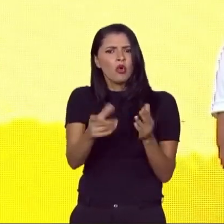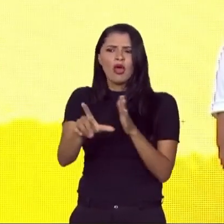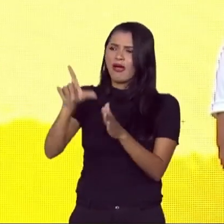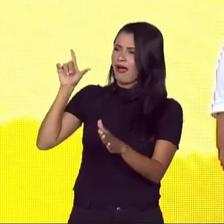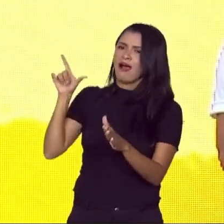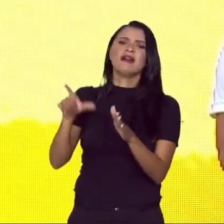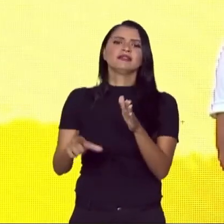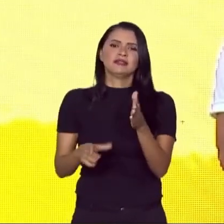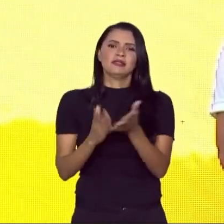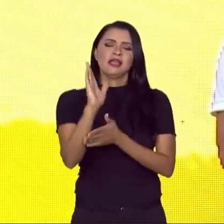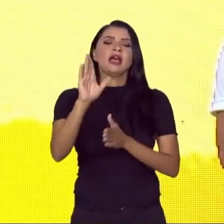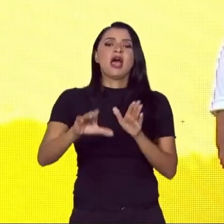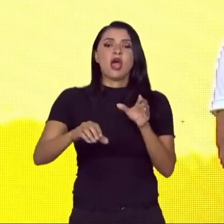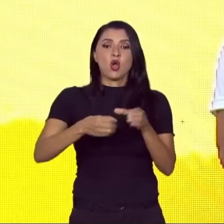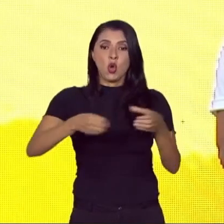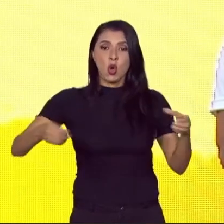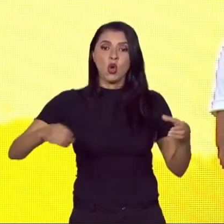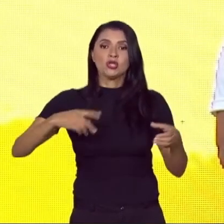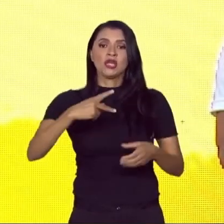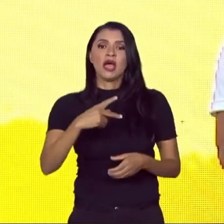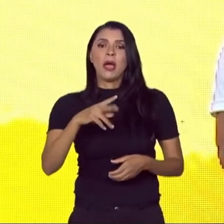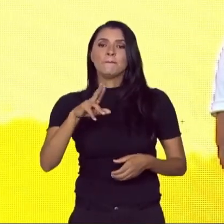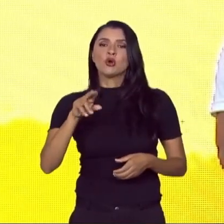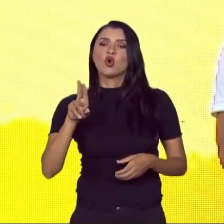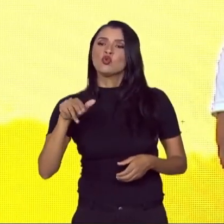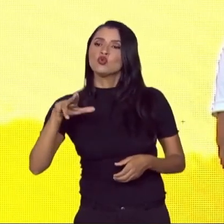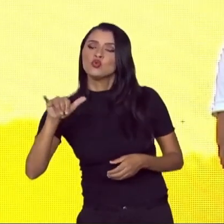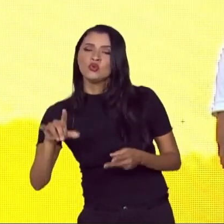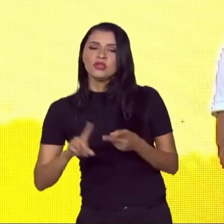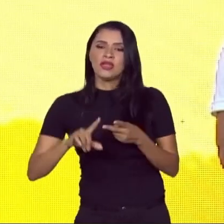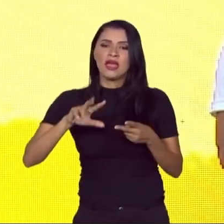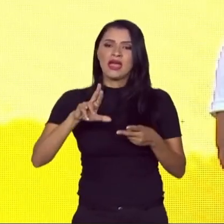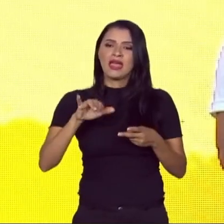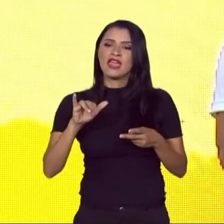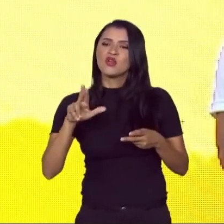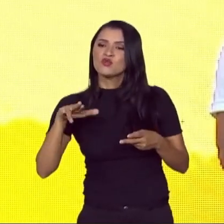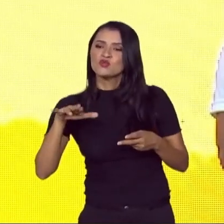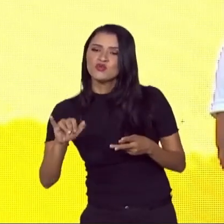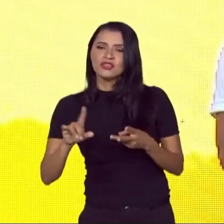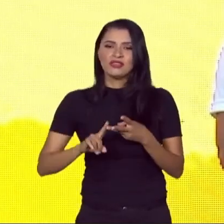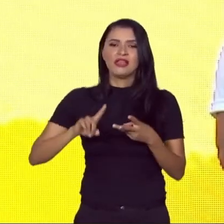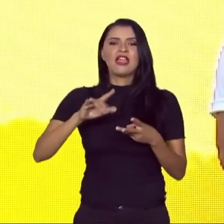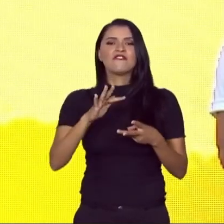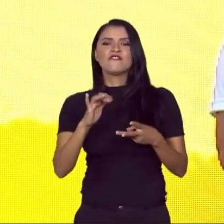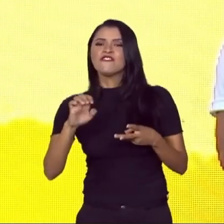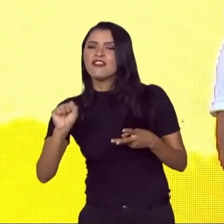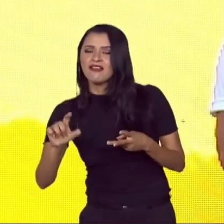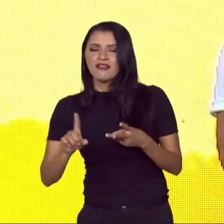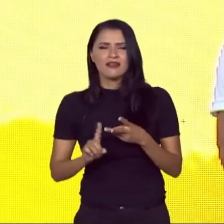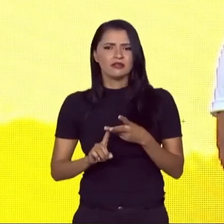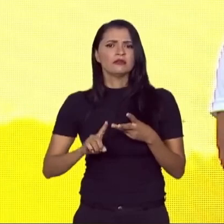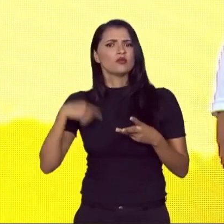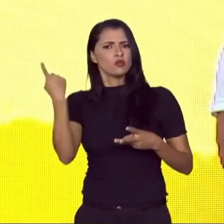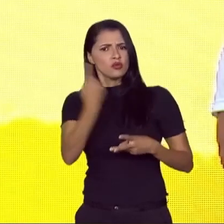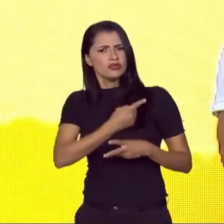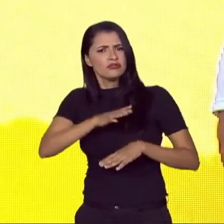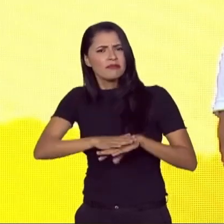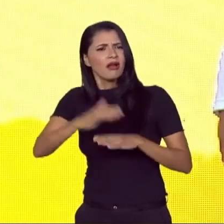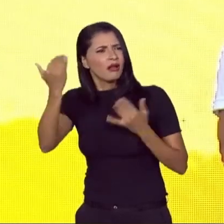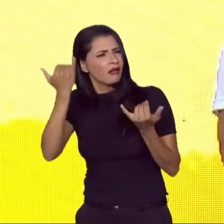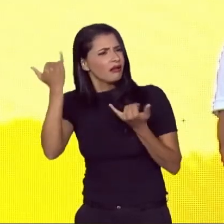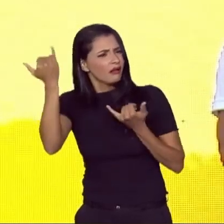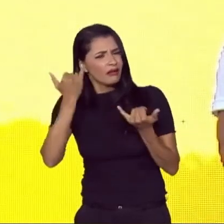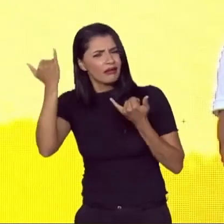cota com o ProUni, antes do ProUni com o ReUni, depois com o FIES. O que a gente mais